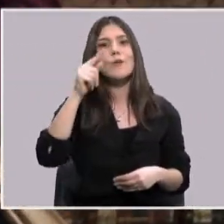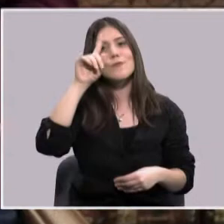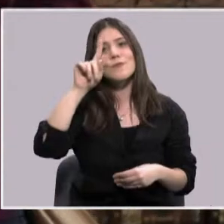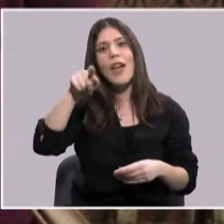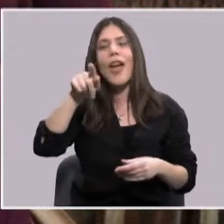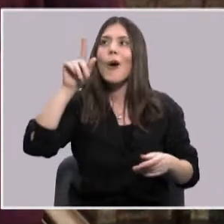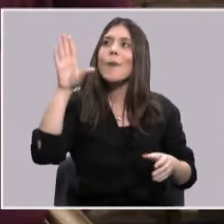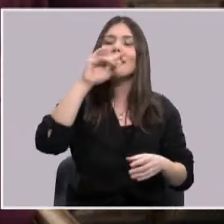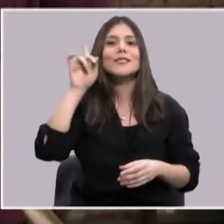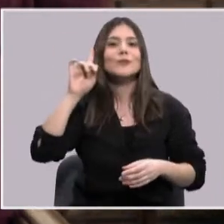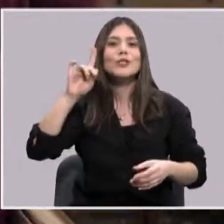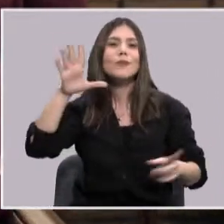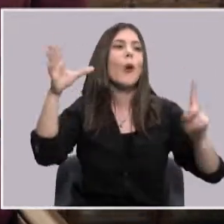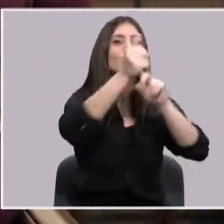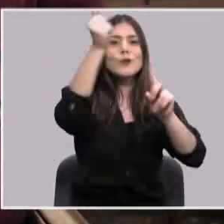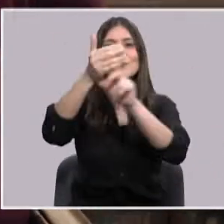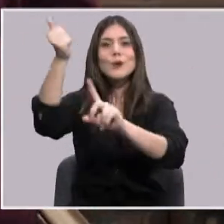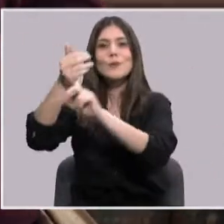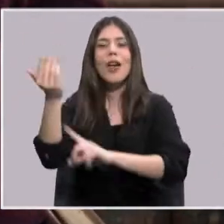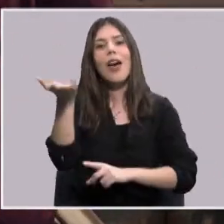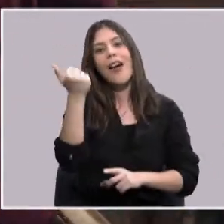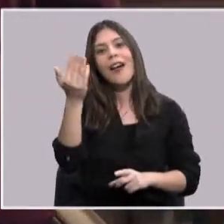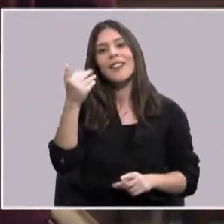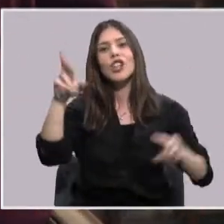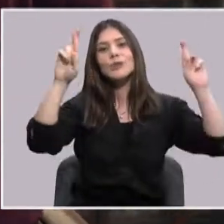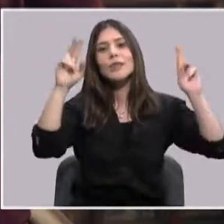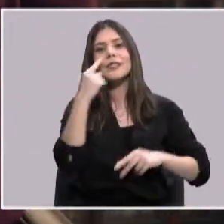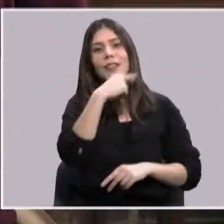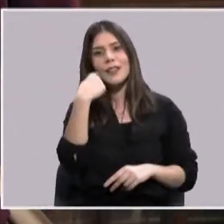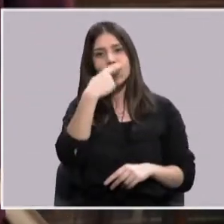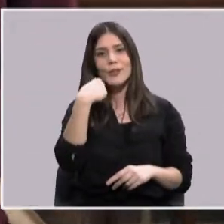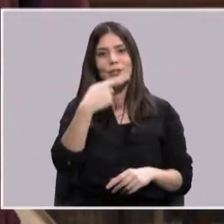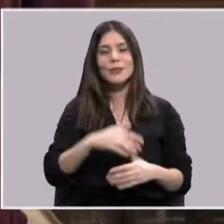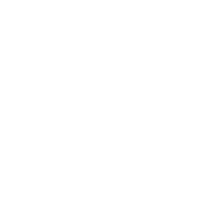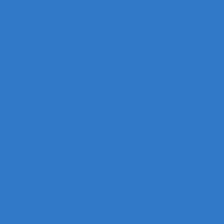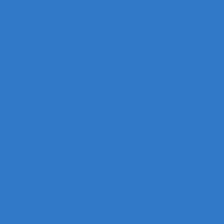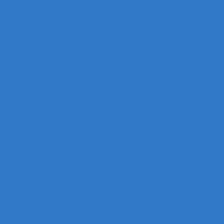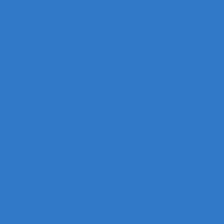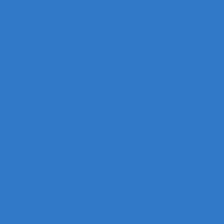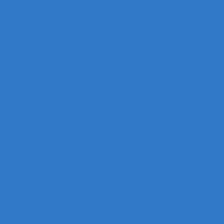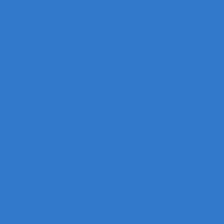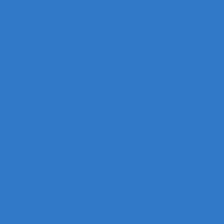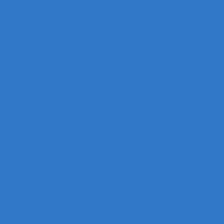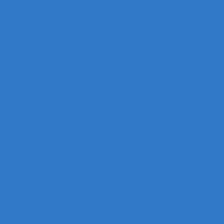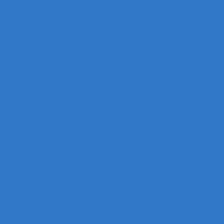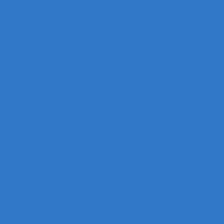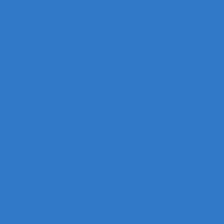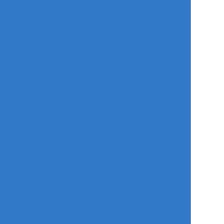determinação é a chave para o sucesso. Fica desse lado e conheça o projeto Esperança Oeiras.